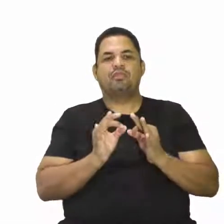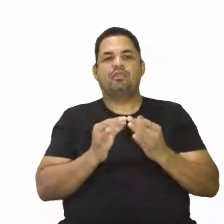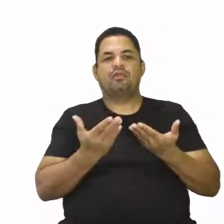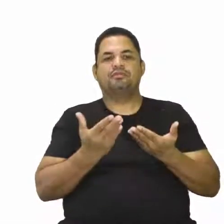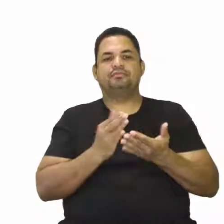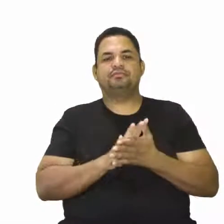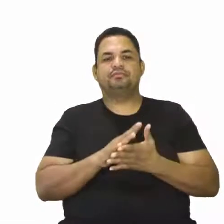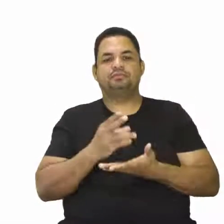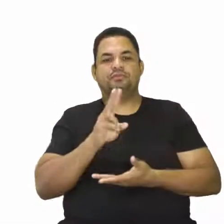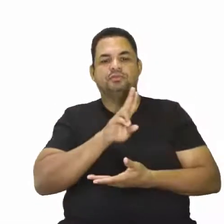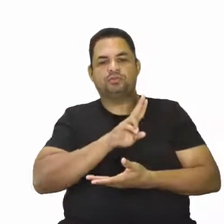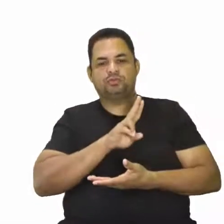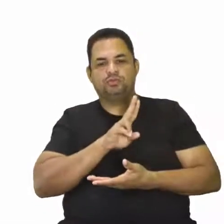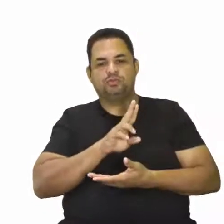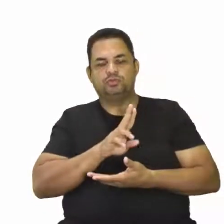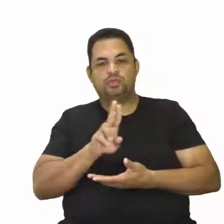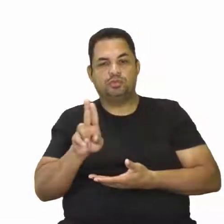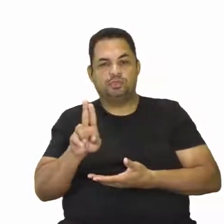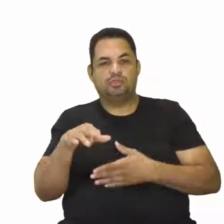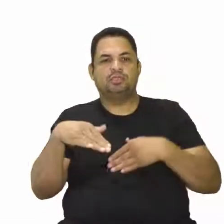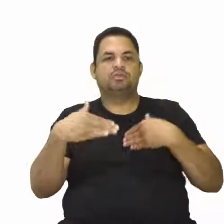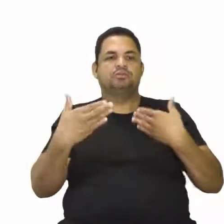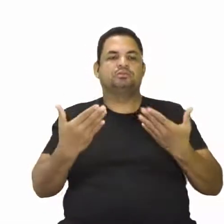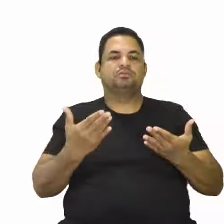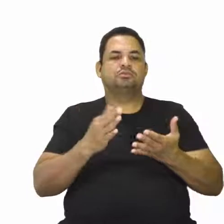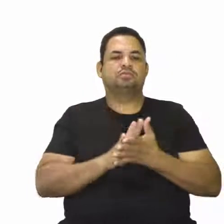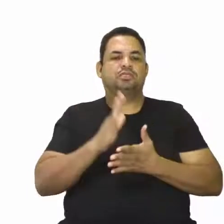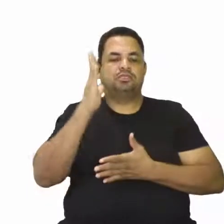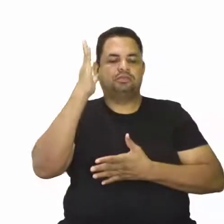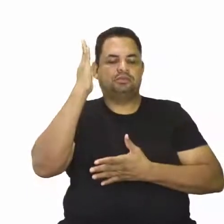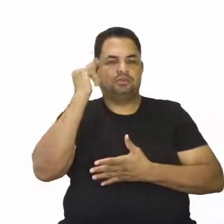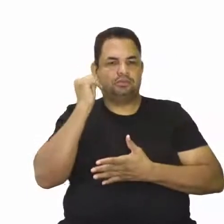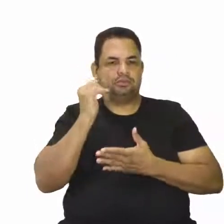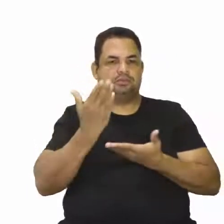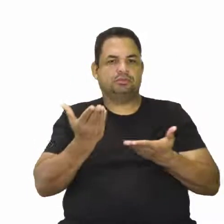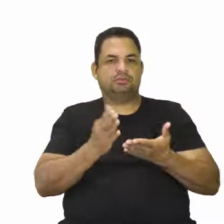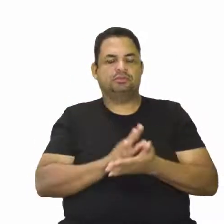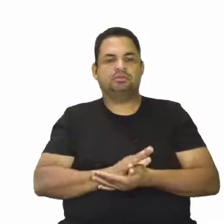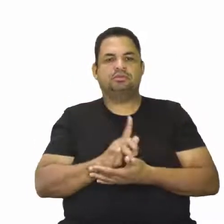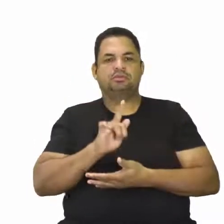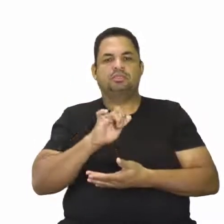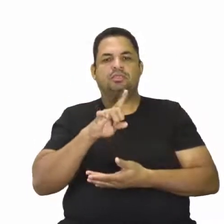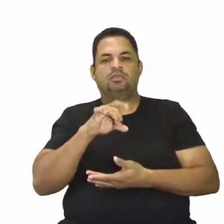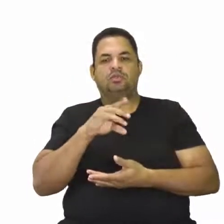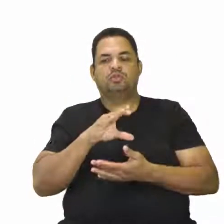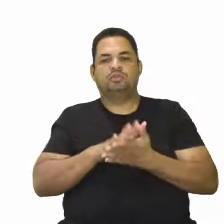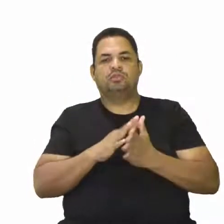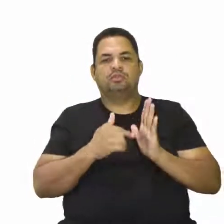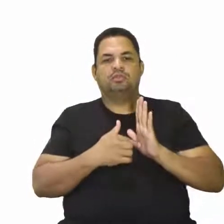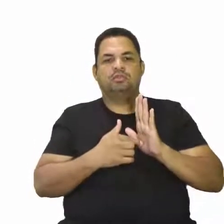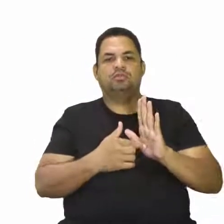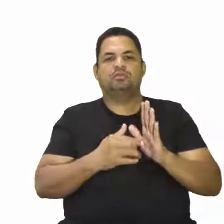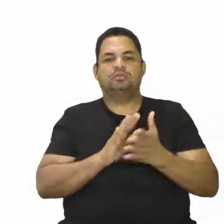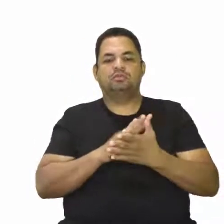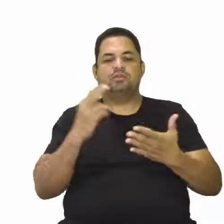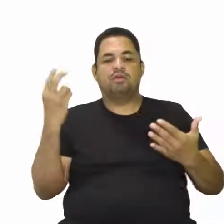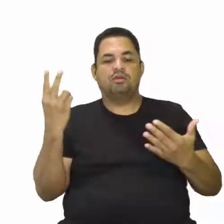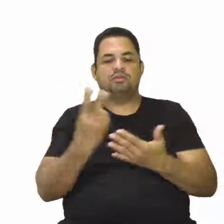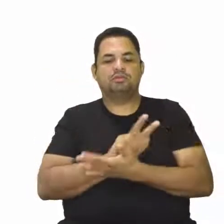forma nominal. Como vocês já sabem, o gerúndio ele expressa uma ação